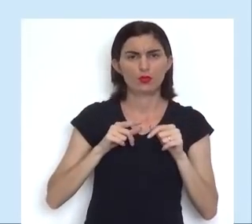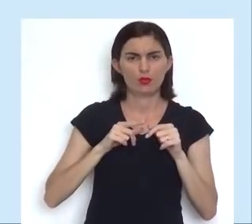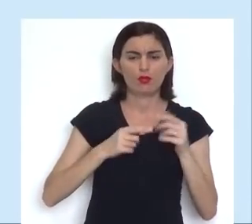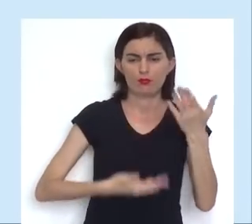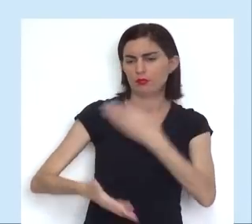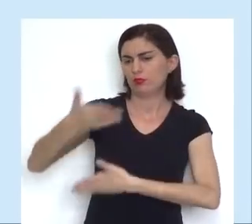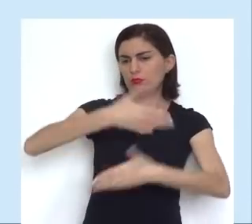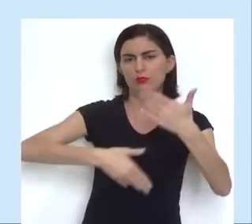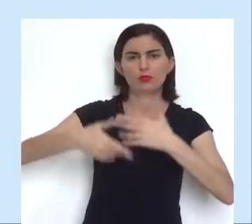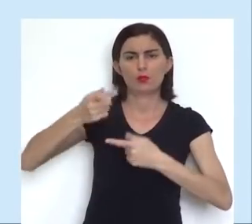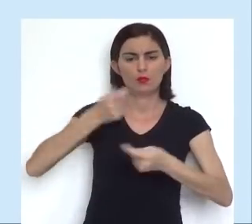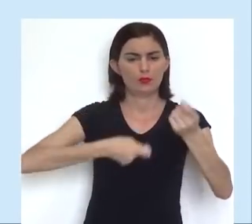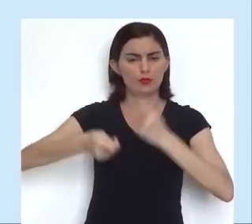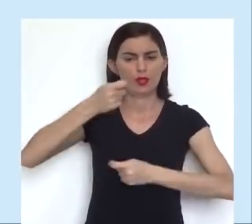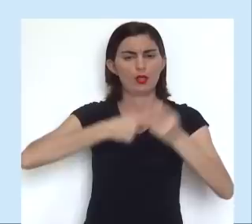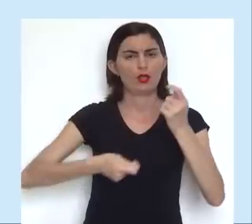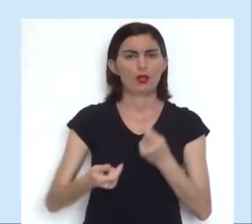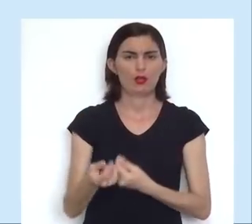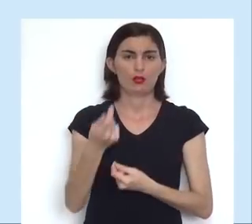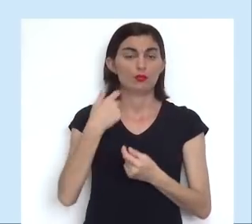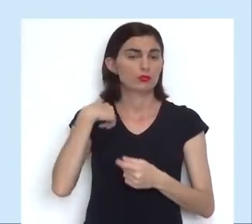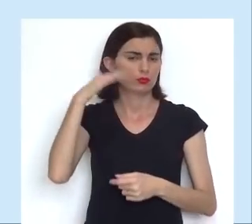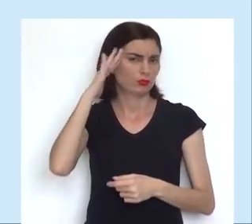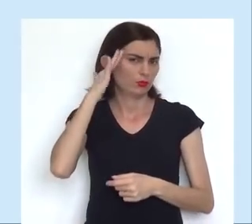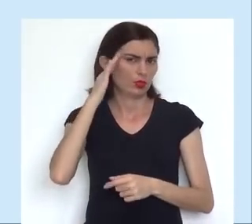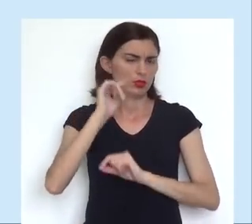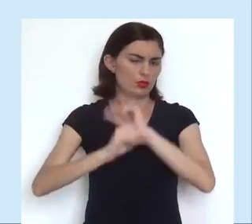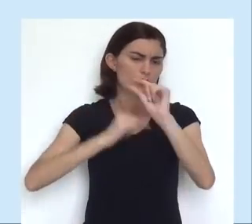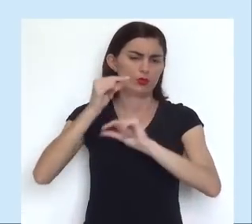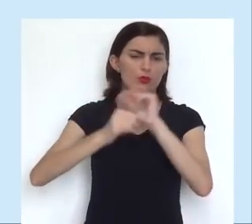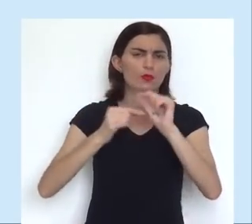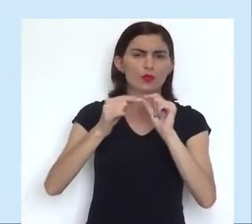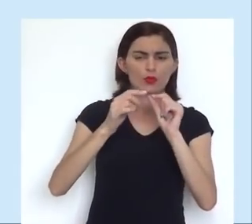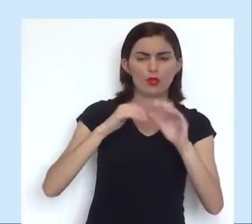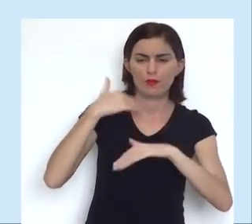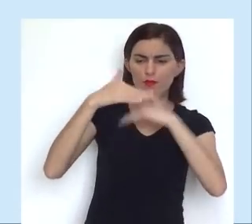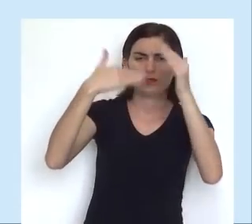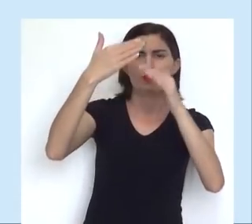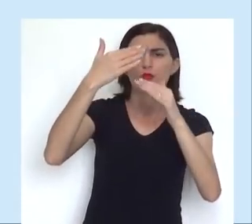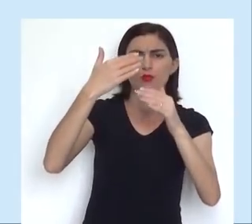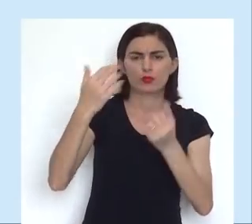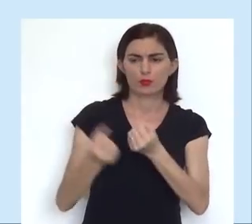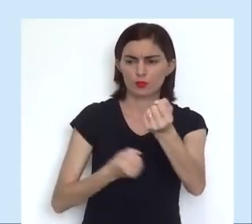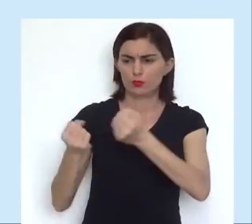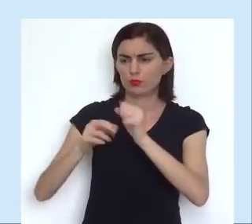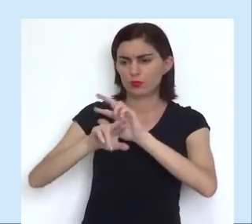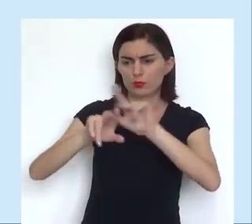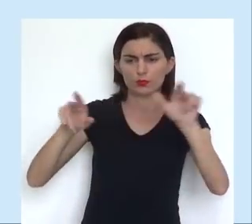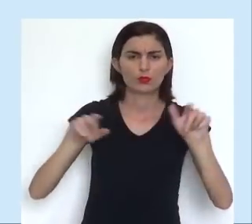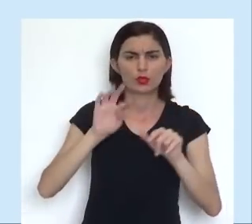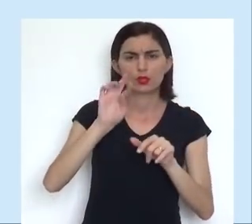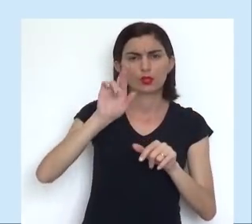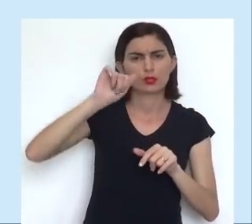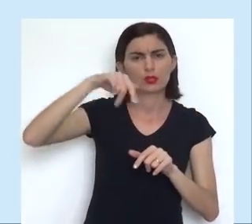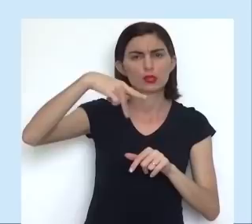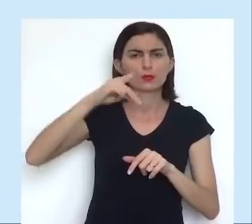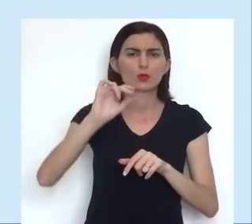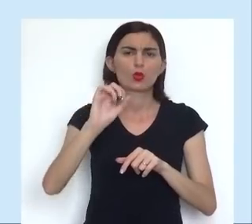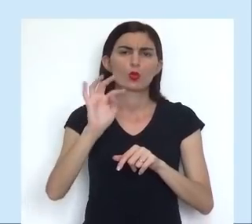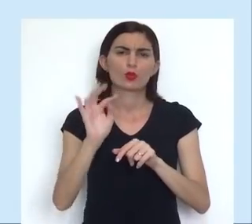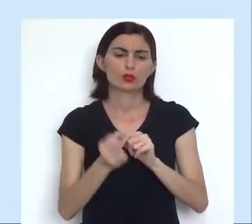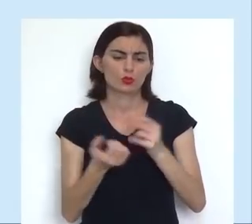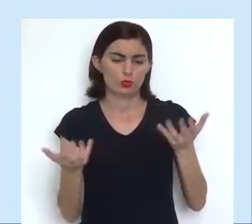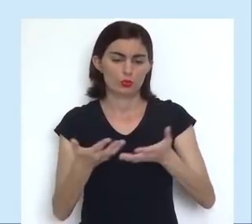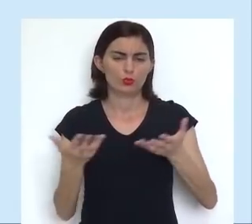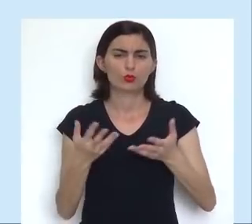fator de integração dos mercados. Então, a gente vai entender um pouquinho sobre a evolução dos transportes e como esses transportes hoje eles